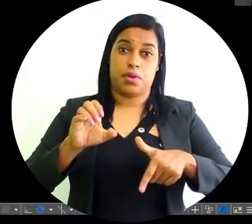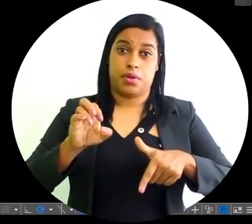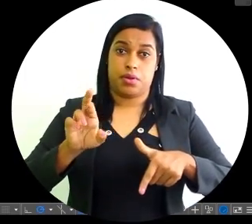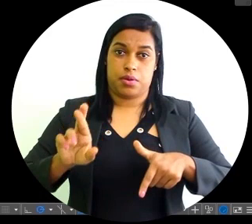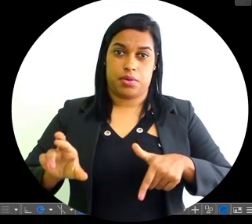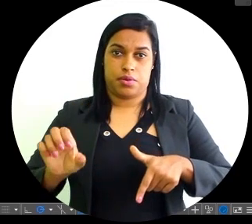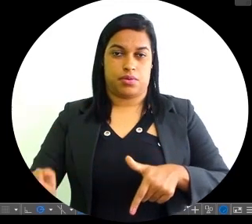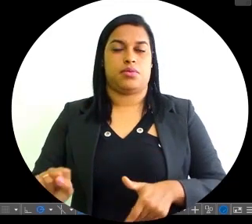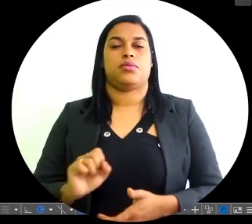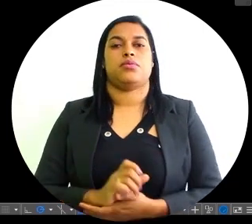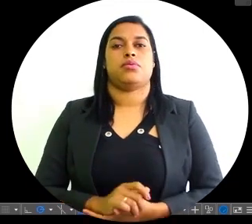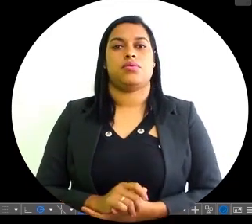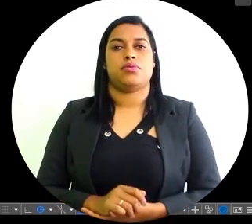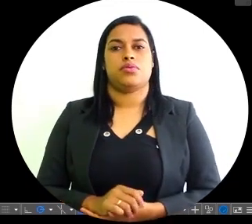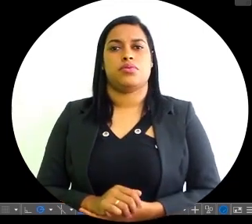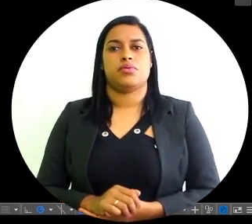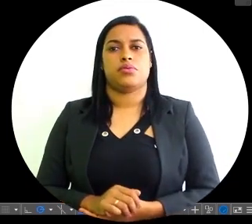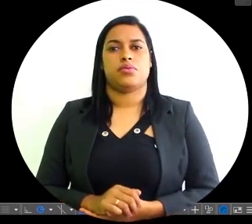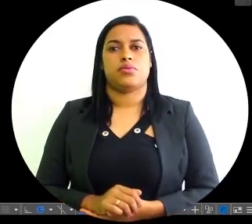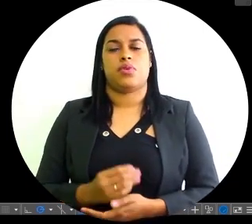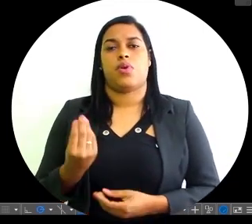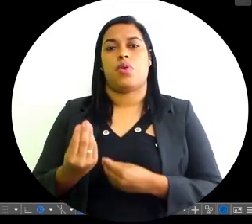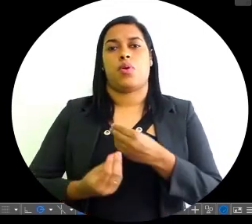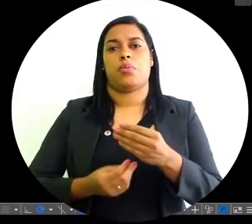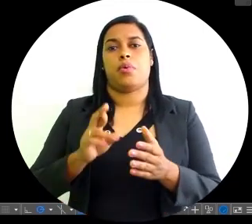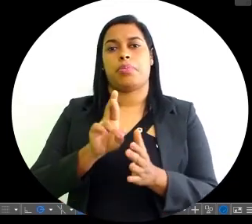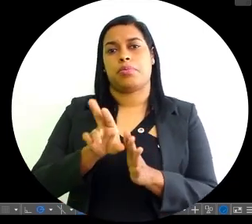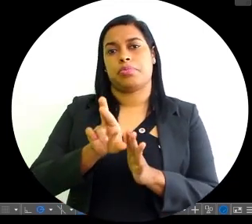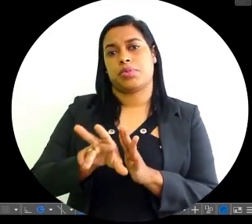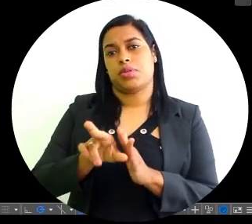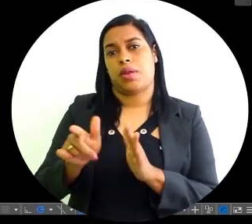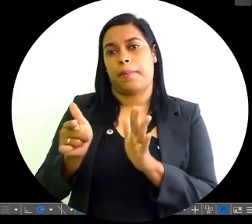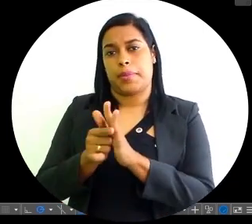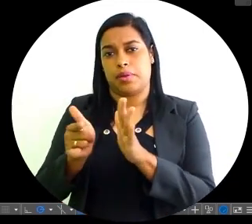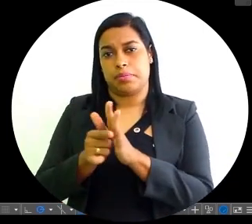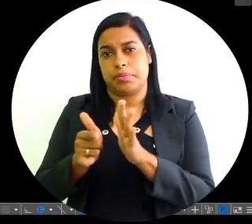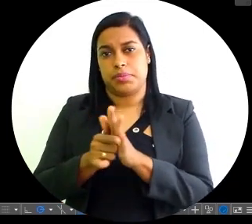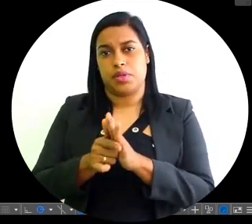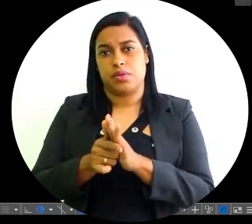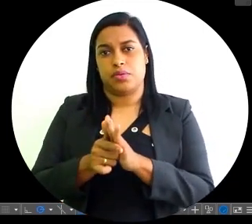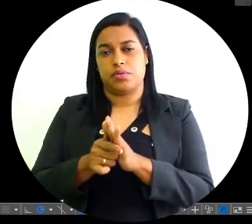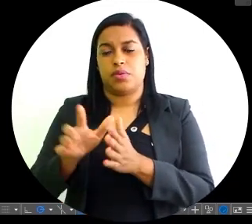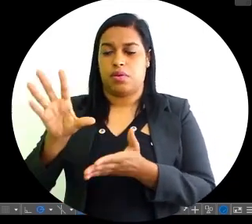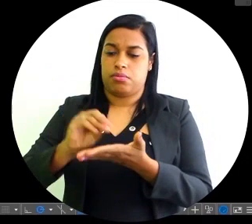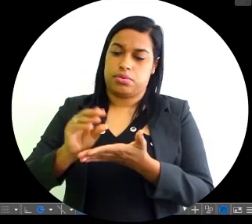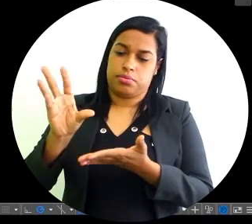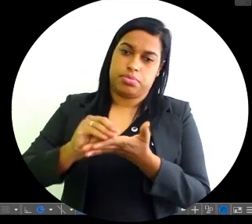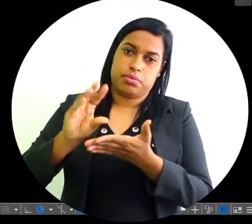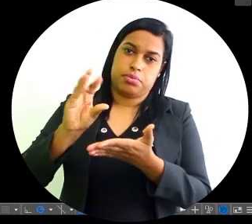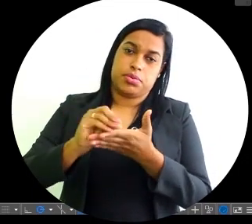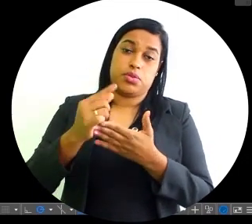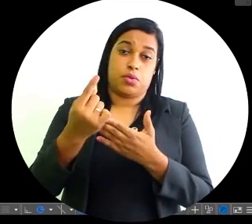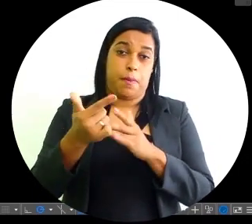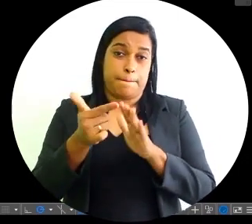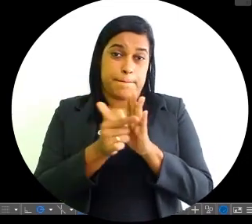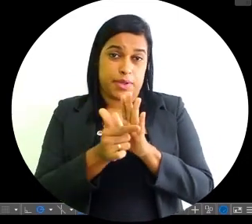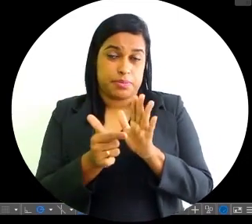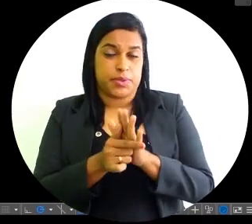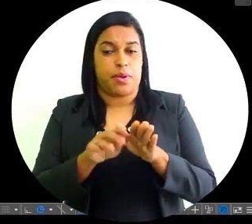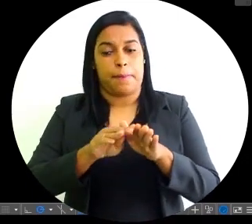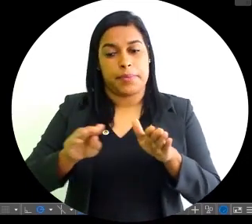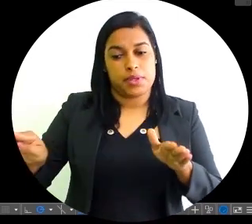fazer uma analogia como se ele fosse diversas folhas de papel manteiga que você vai sobrepondo. Então numa folha você teria, por exemplo, a planta